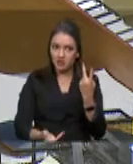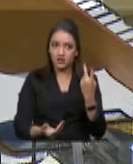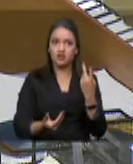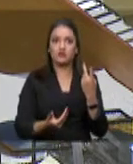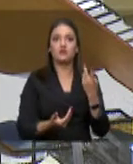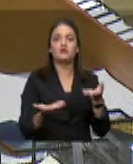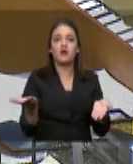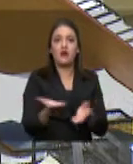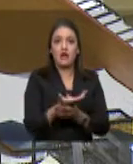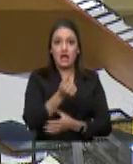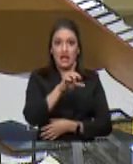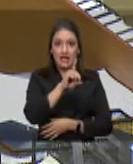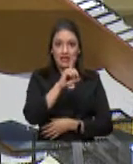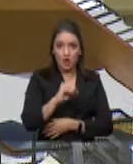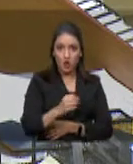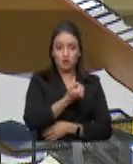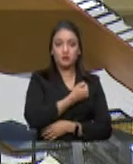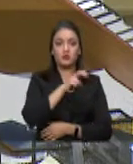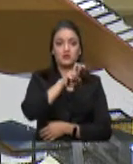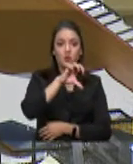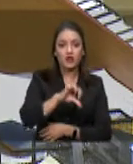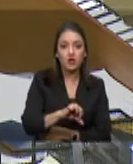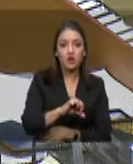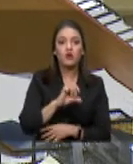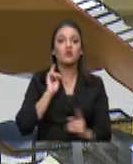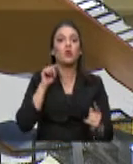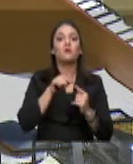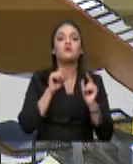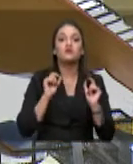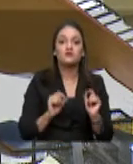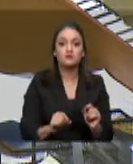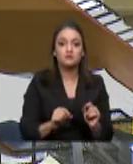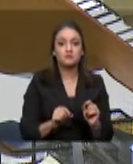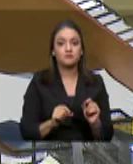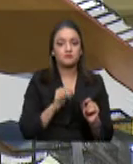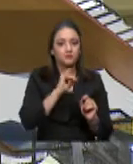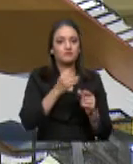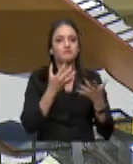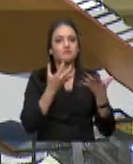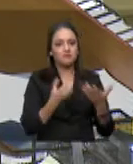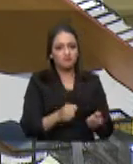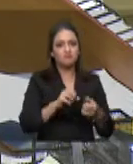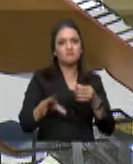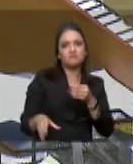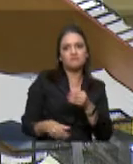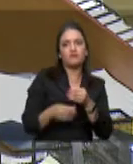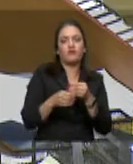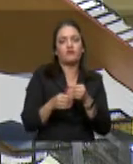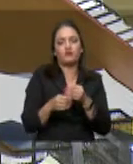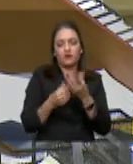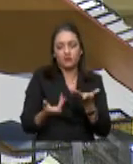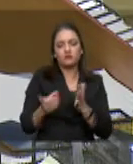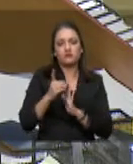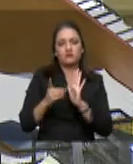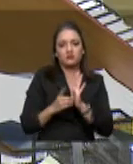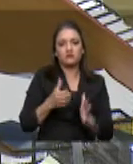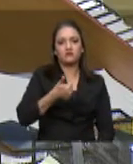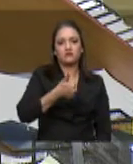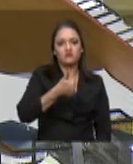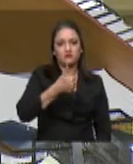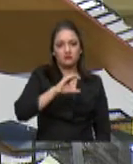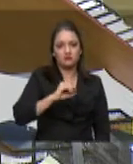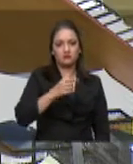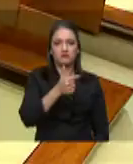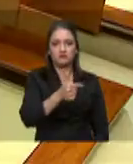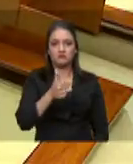59, cuja utilidade seria obliterada caso se acolhesse o aditamento sobre o Decreto 10.223 de